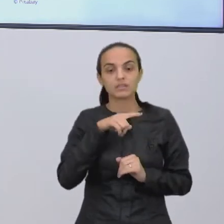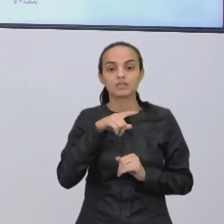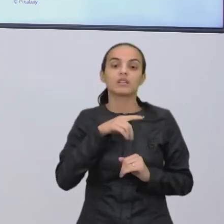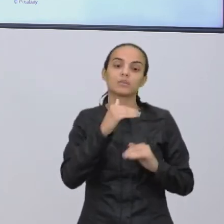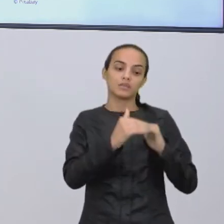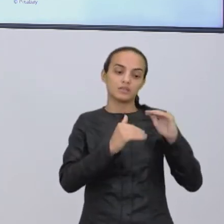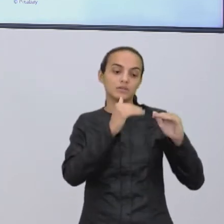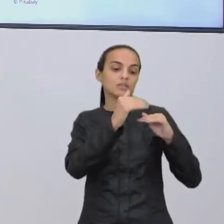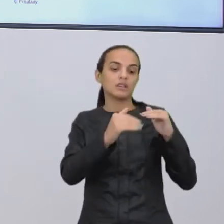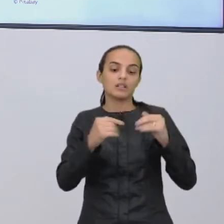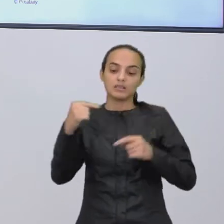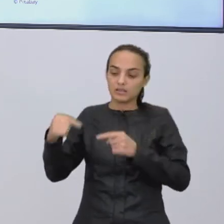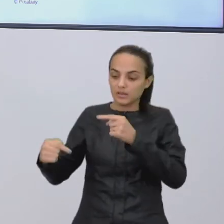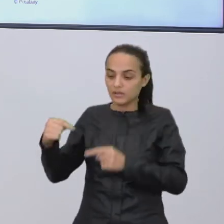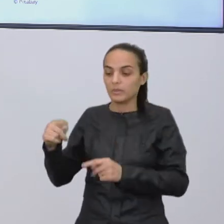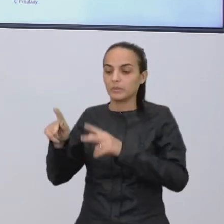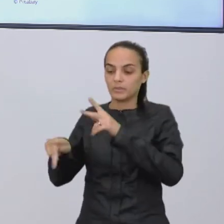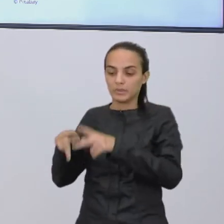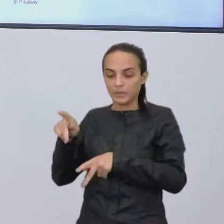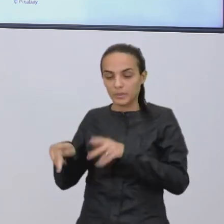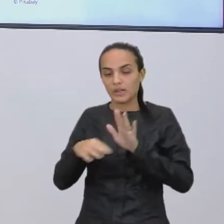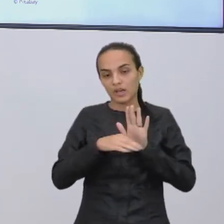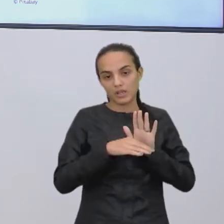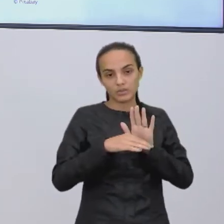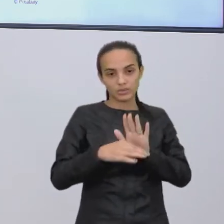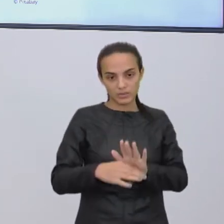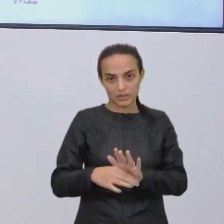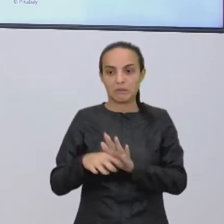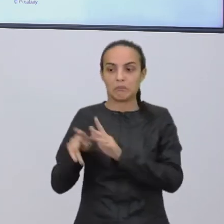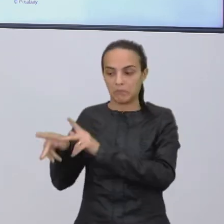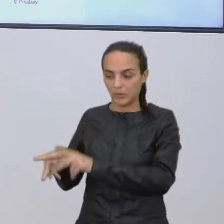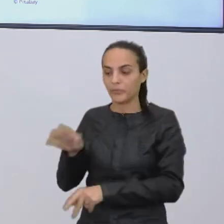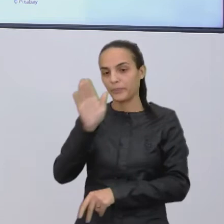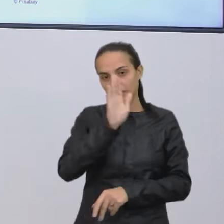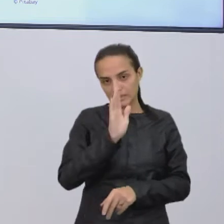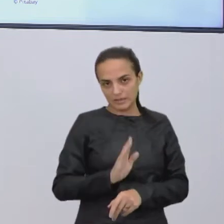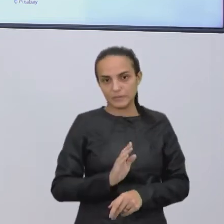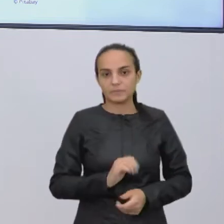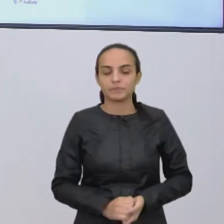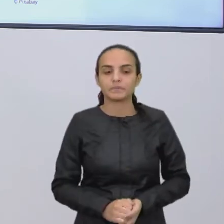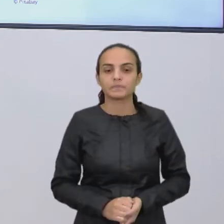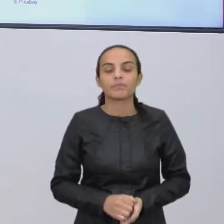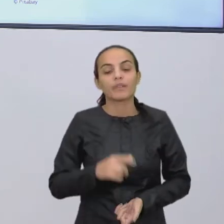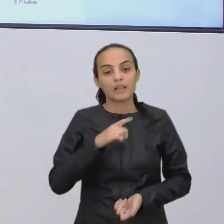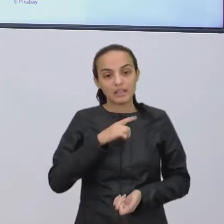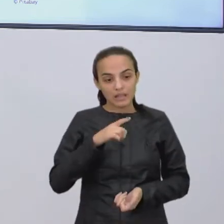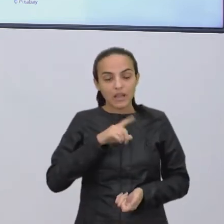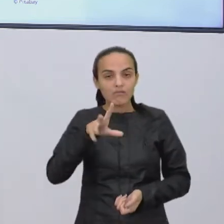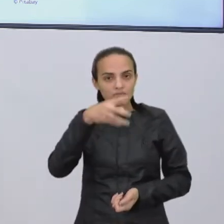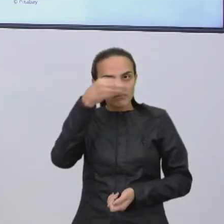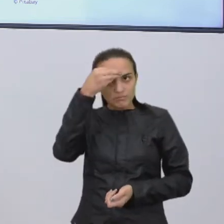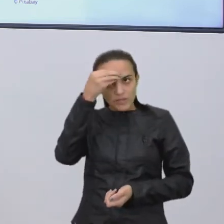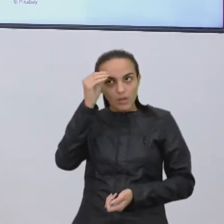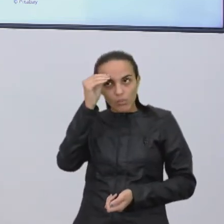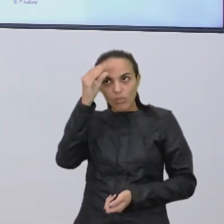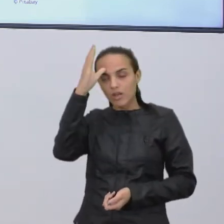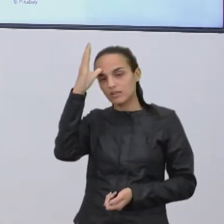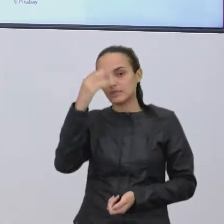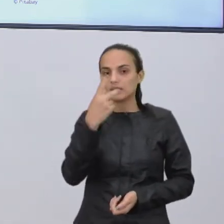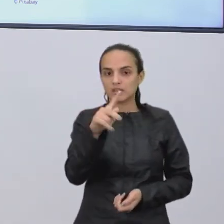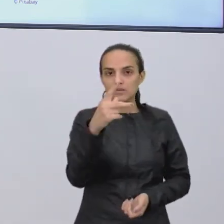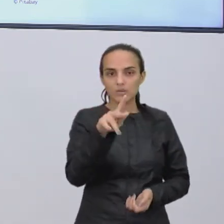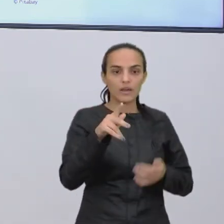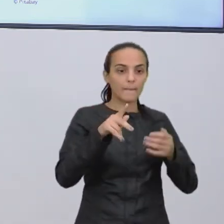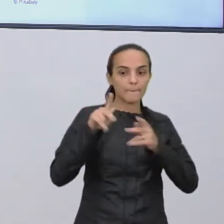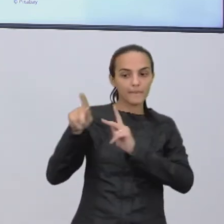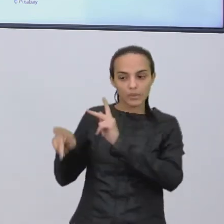de políticas públicas em benefício do povo brasileiro. Então, ter conhecimento, né, conhecer a sua